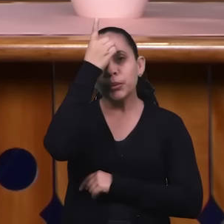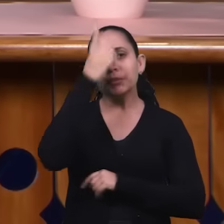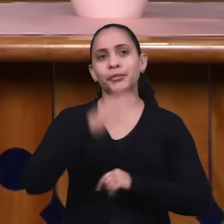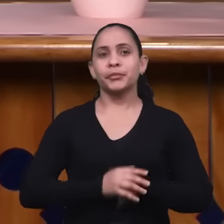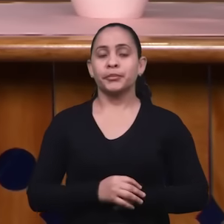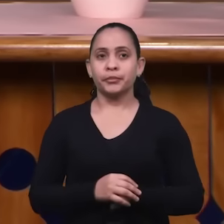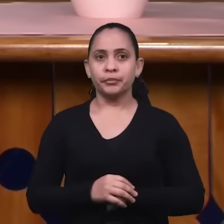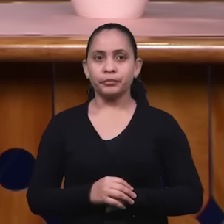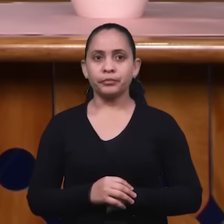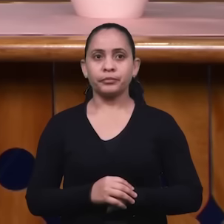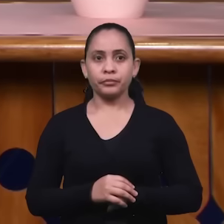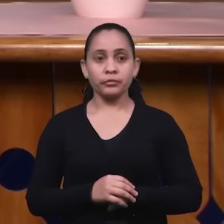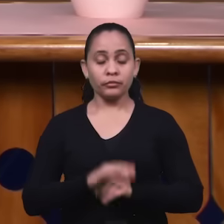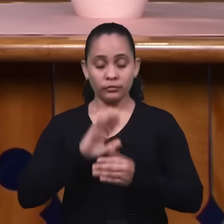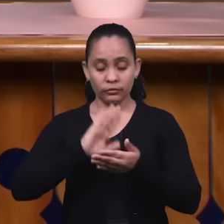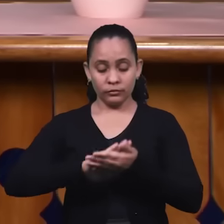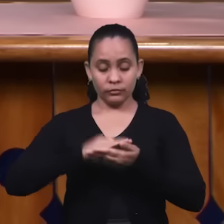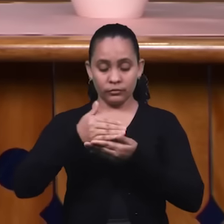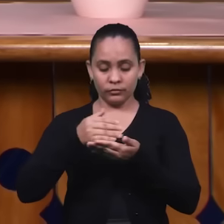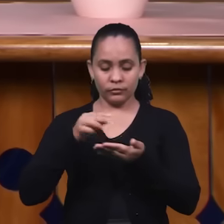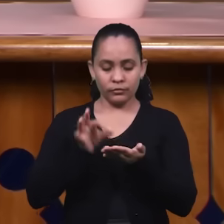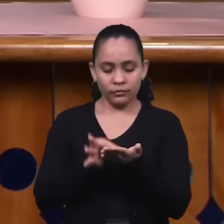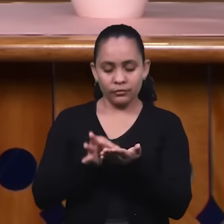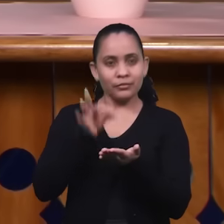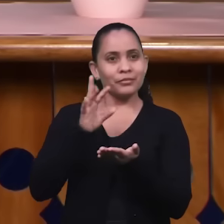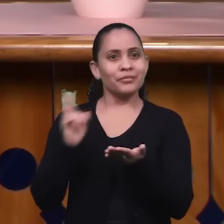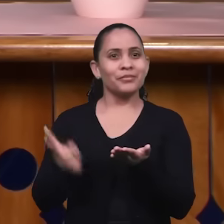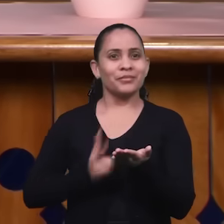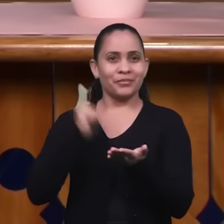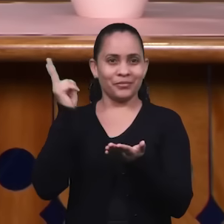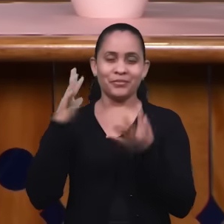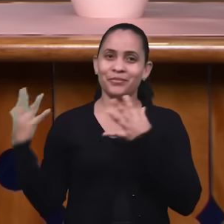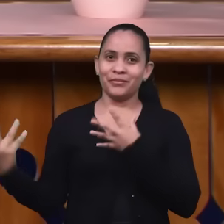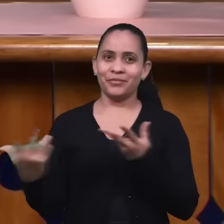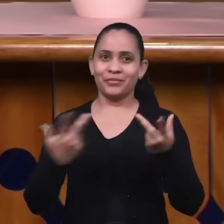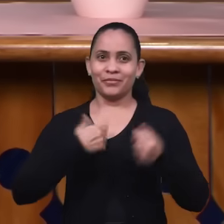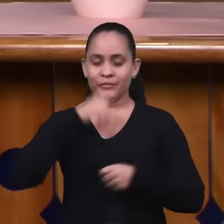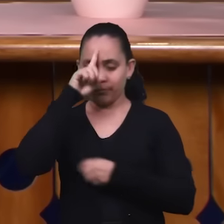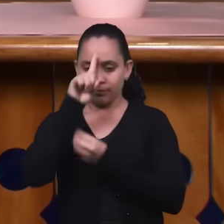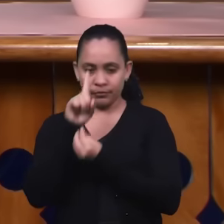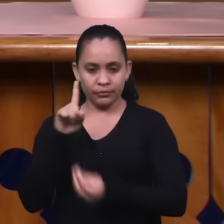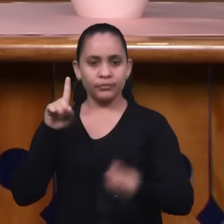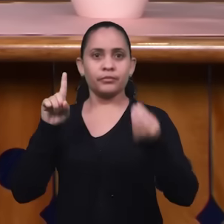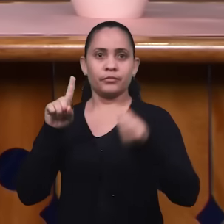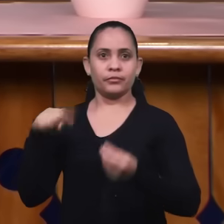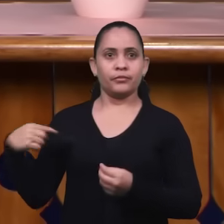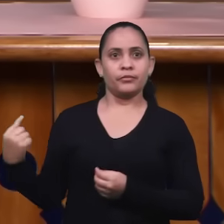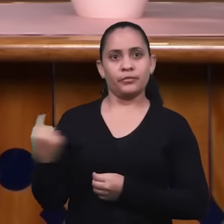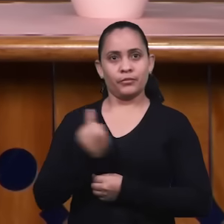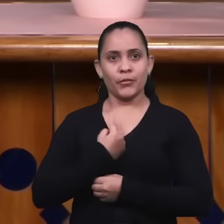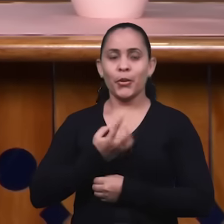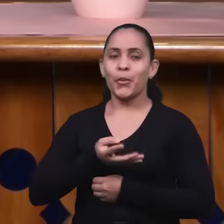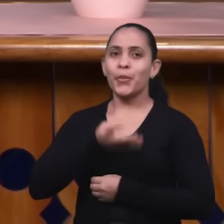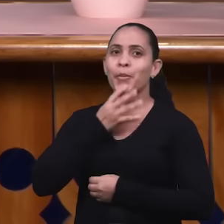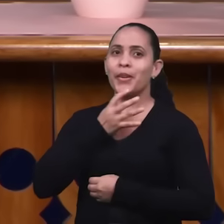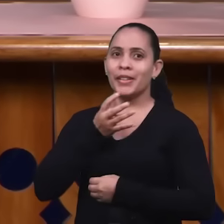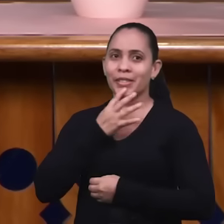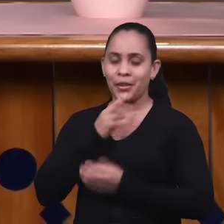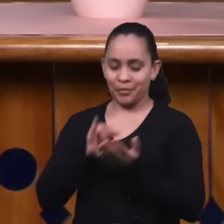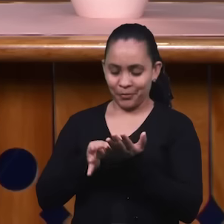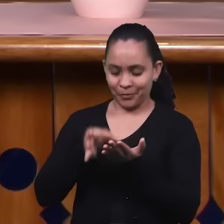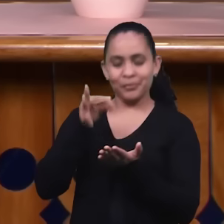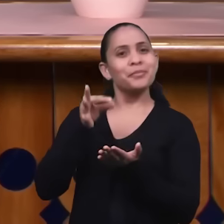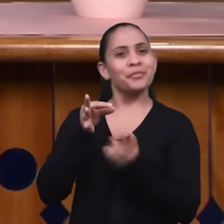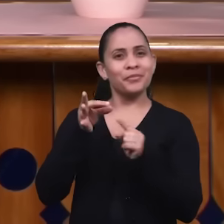São todos tesouros maravilhosos que o Senhor nos deu através daquele dia que nós conhecemos a pérola de grande preço, que é o